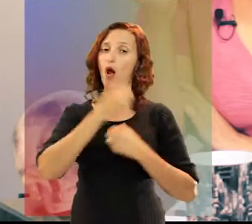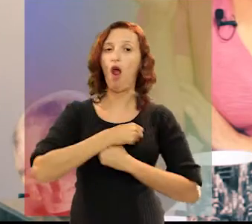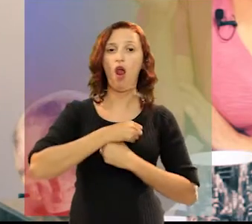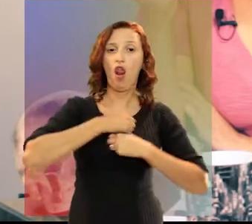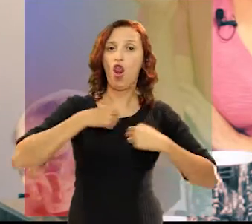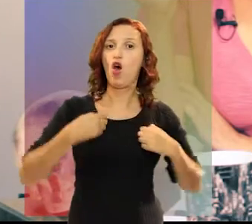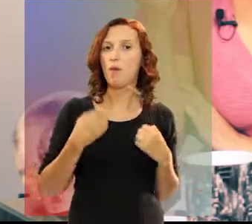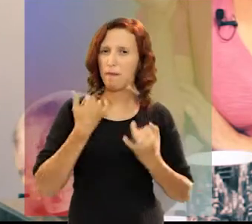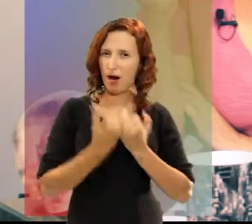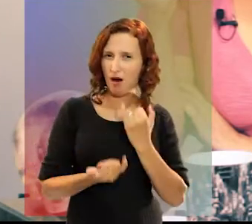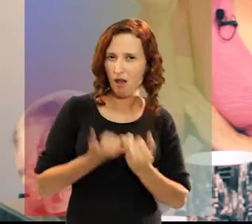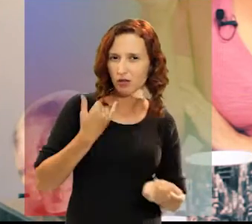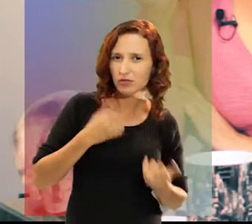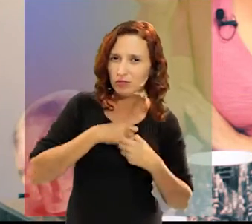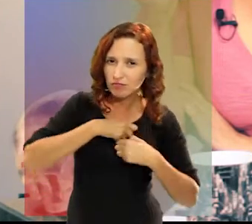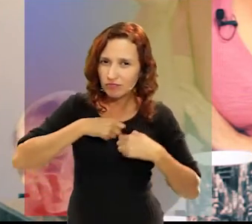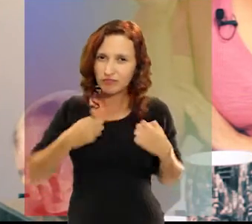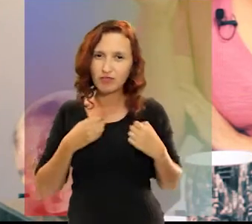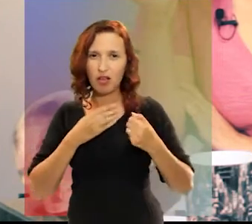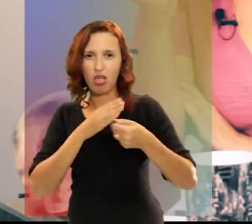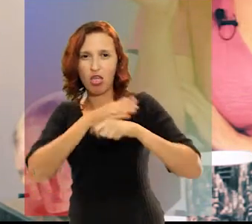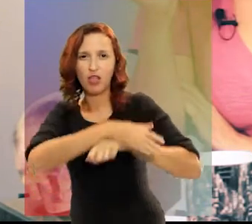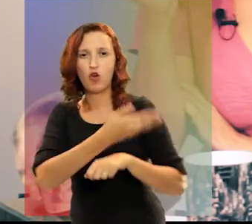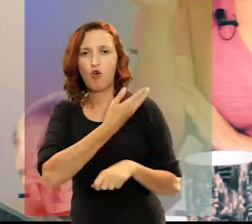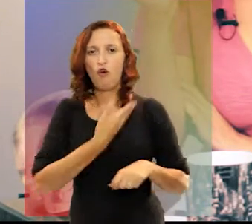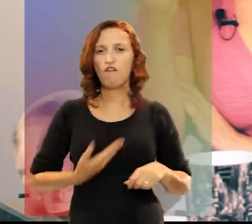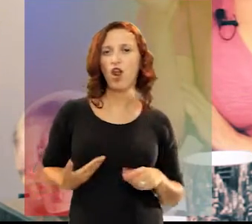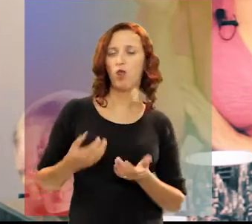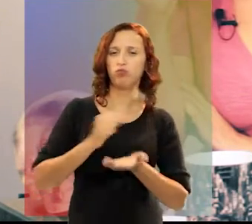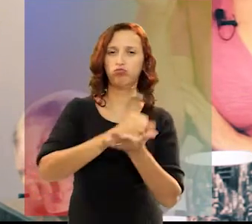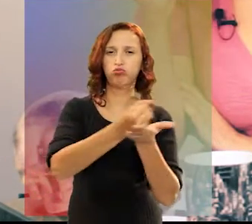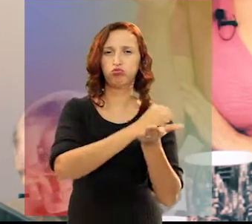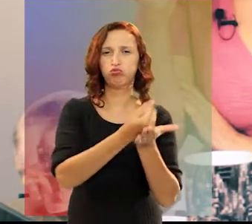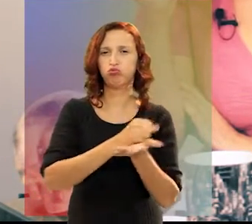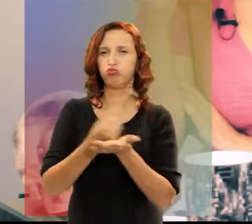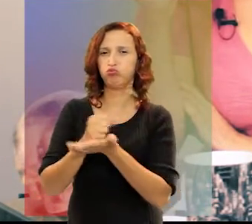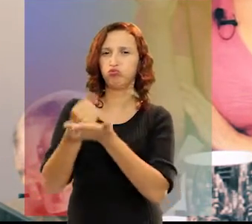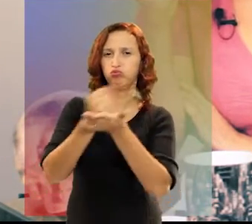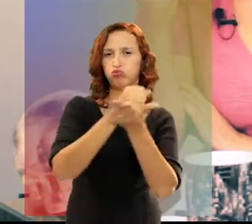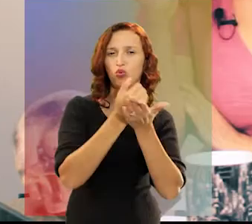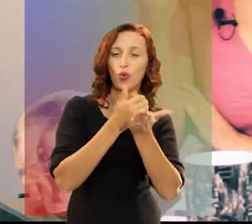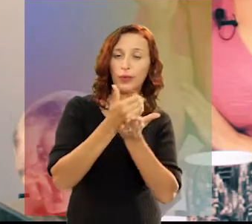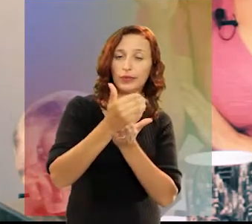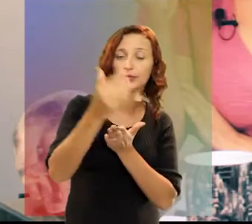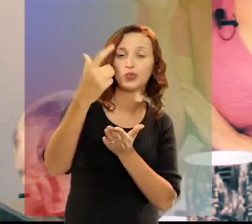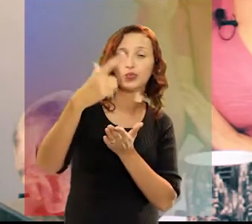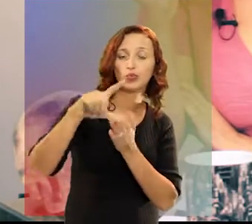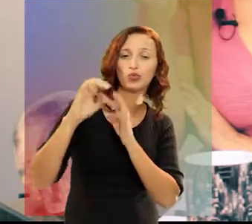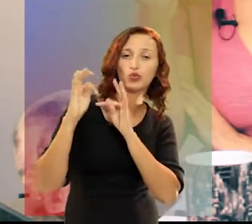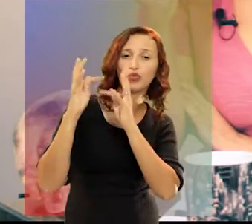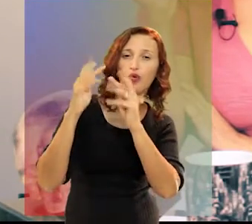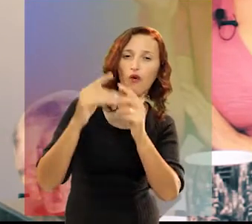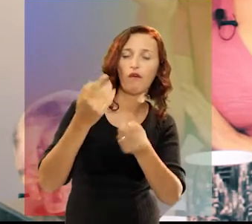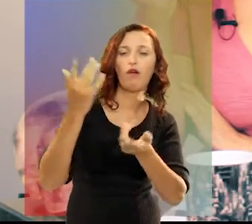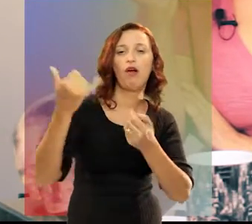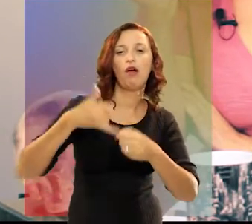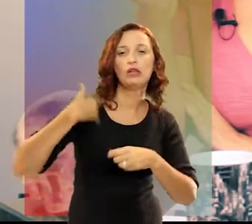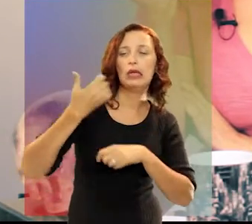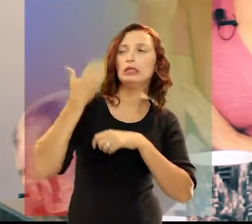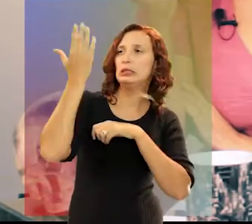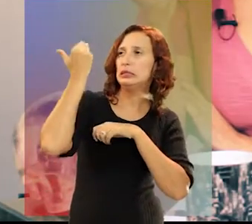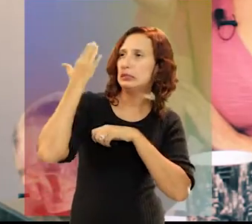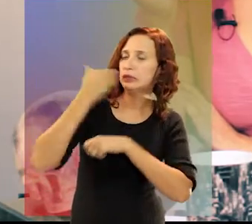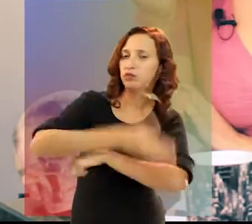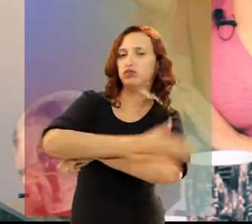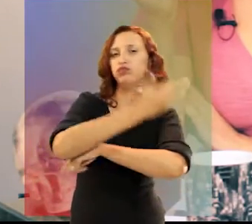um herói que vem resolver o problema. E esse cara entra no governo e aí ele começa tudo de novo, porque foi isso que aconteceu desde a Idade Média pra cá, a